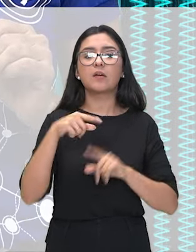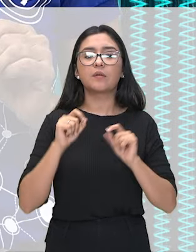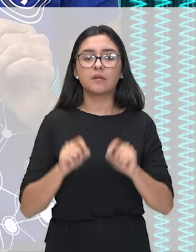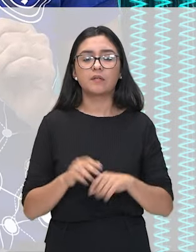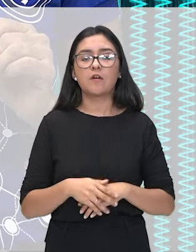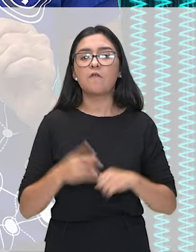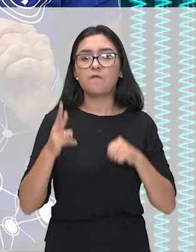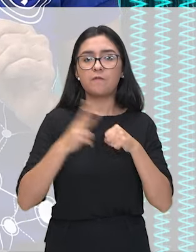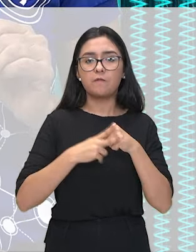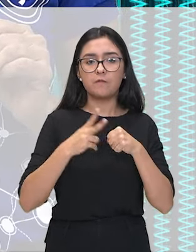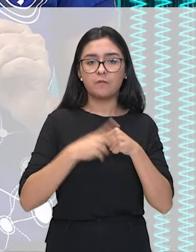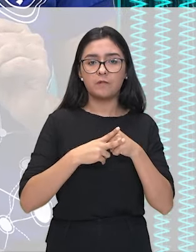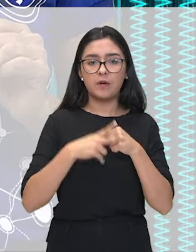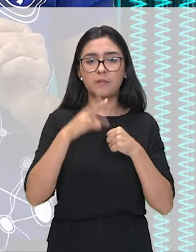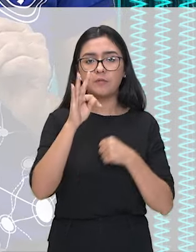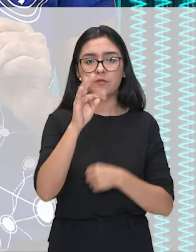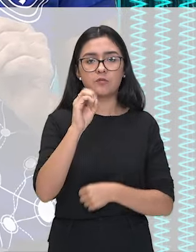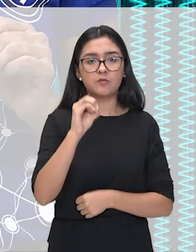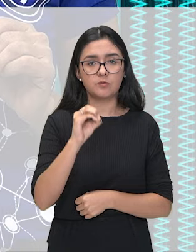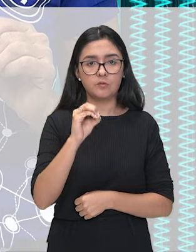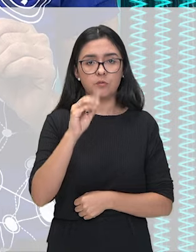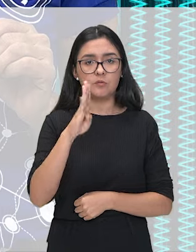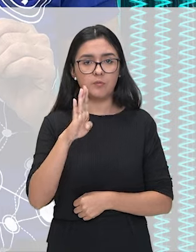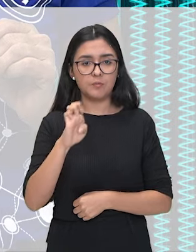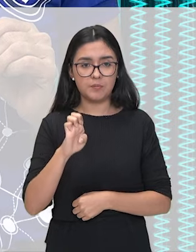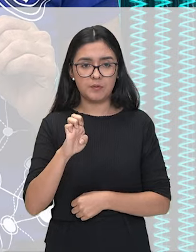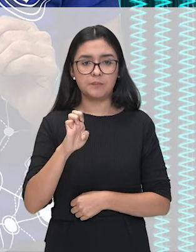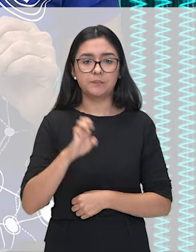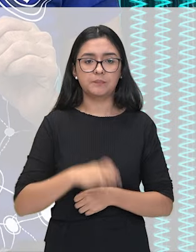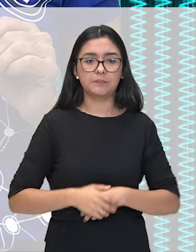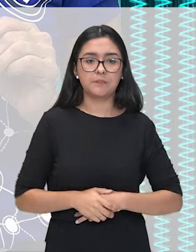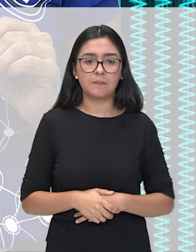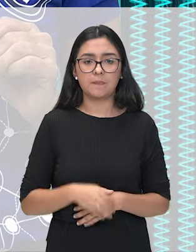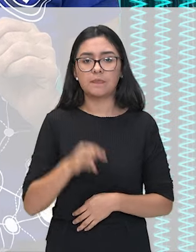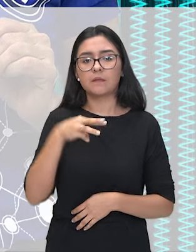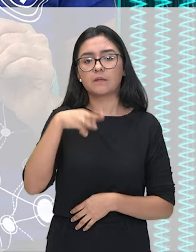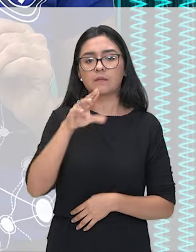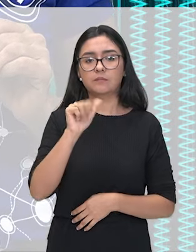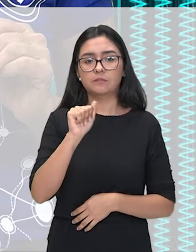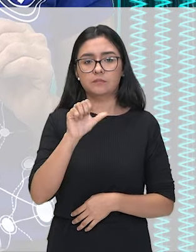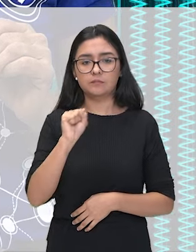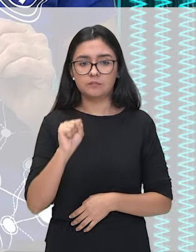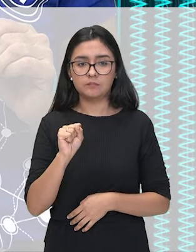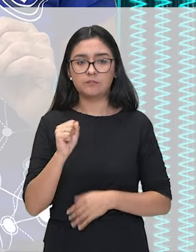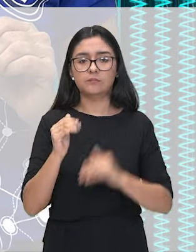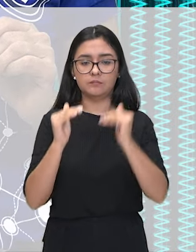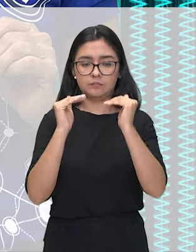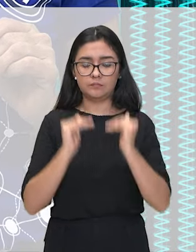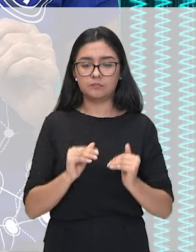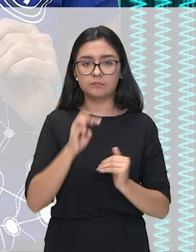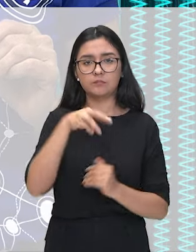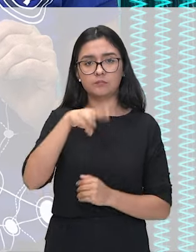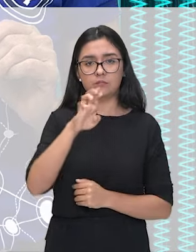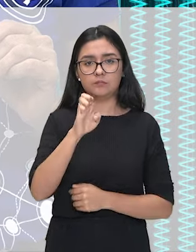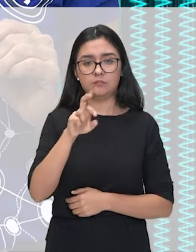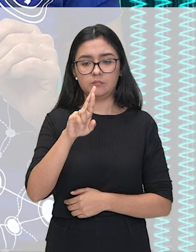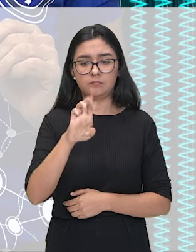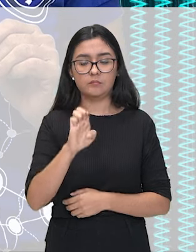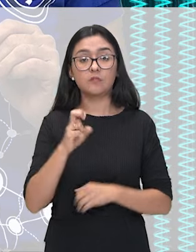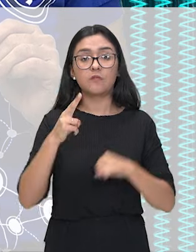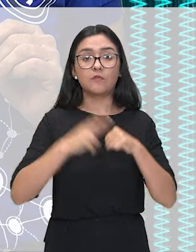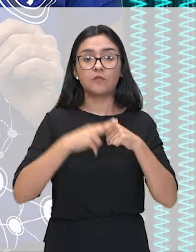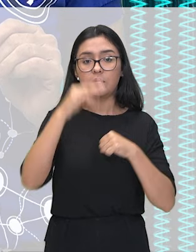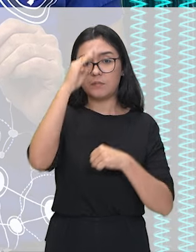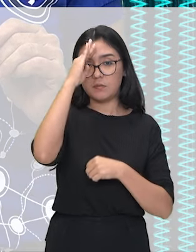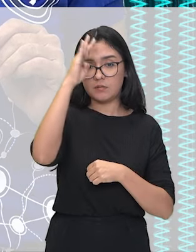verbo to be ó was com esses pronomes e com esses aqui o verbo principal ó